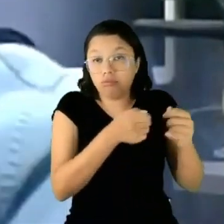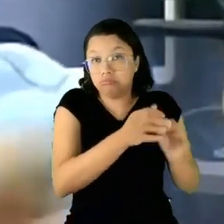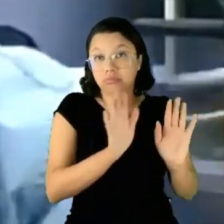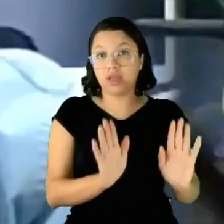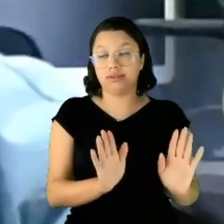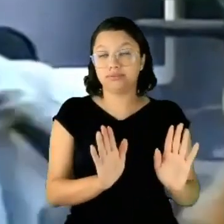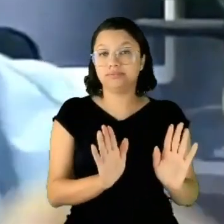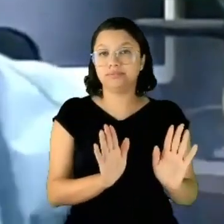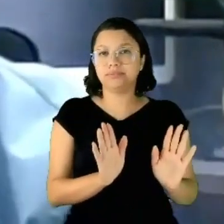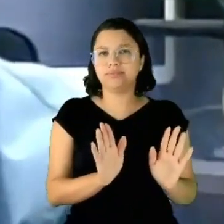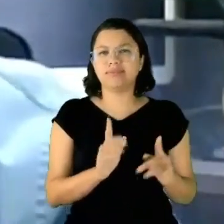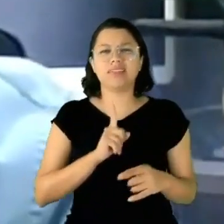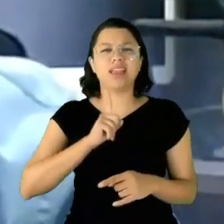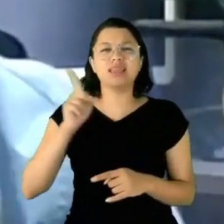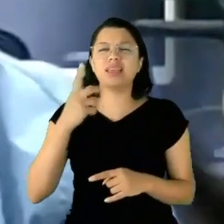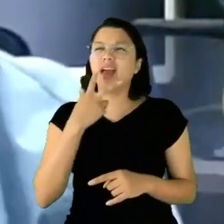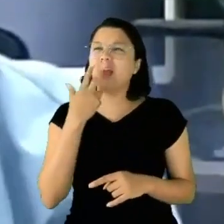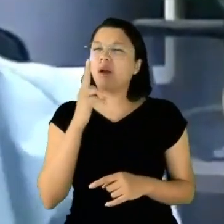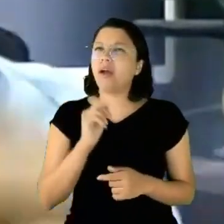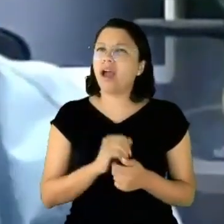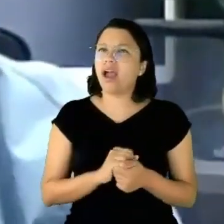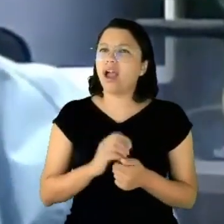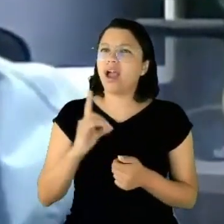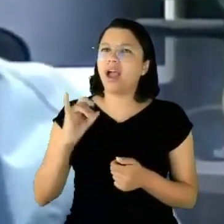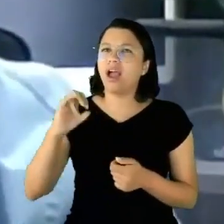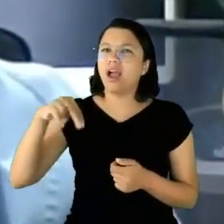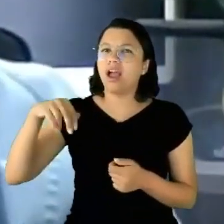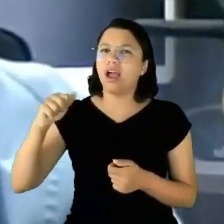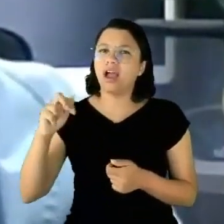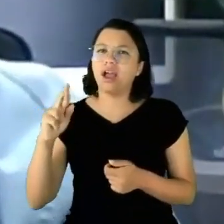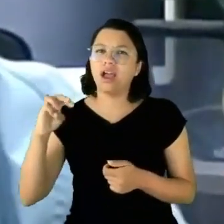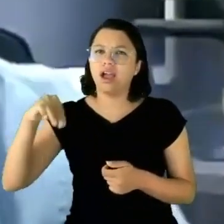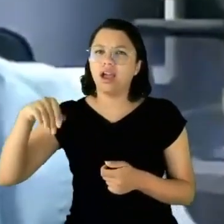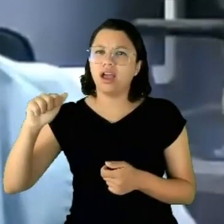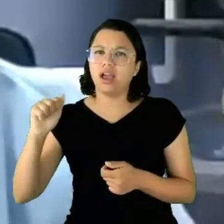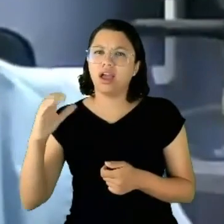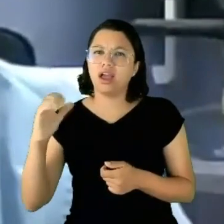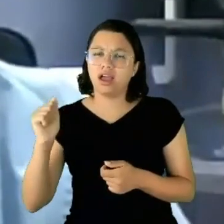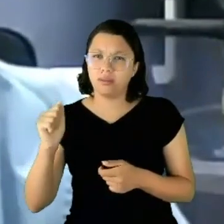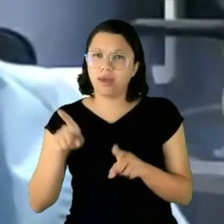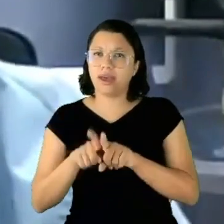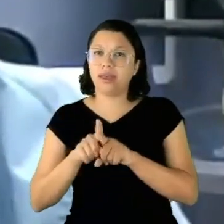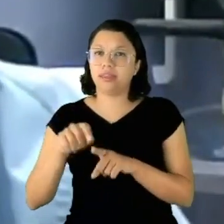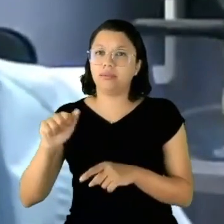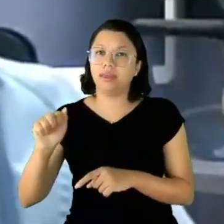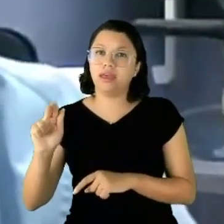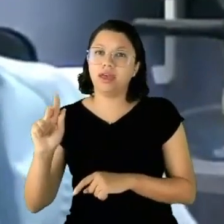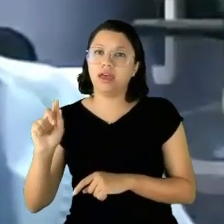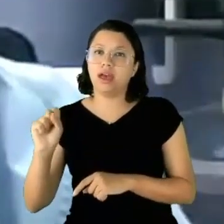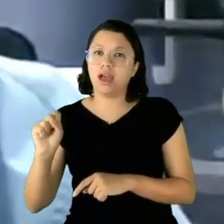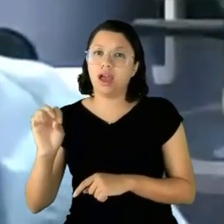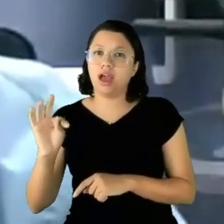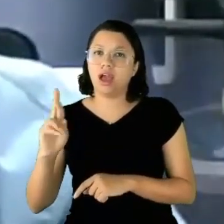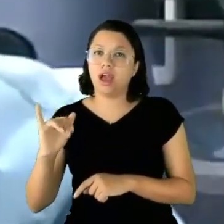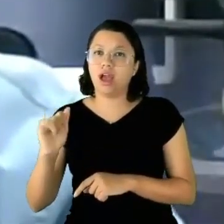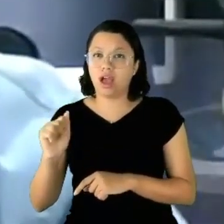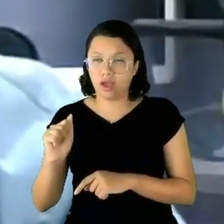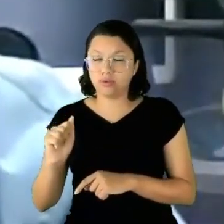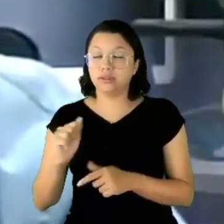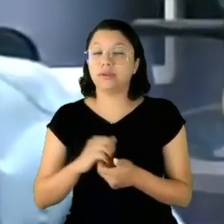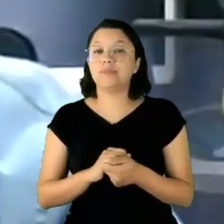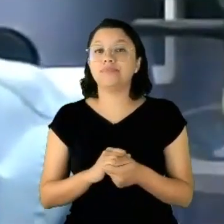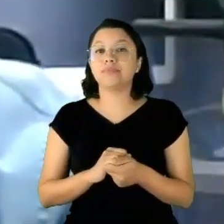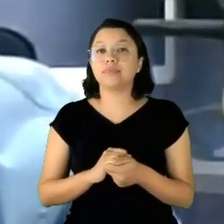E lá aparecia, para a minha surpresa, a Dinamarca e a Áustria, como os juízes mais produtivos. O Brasil era o